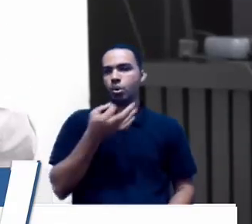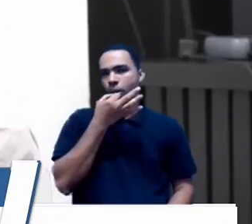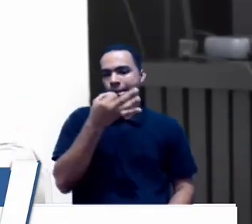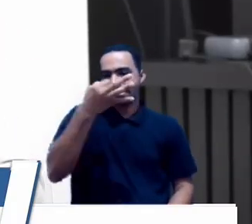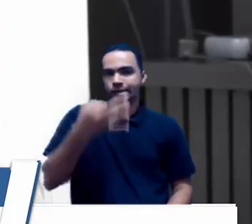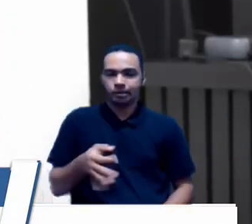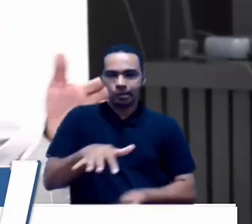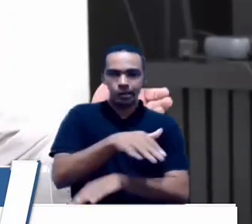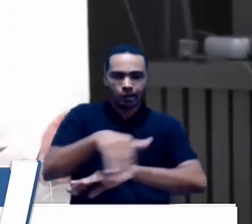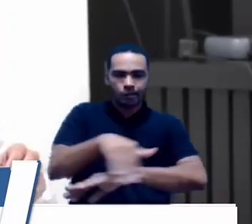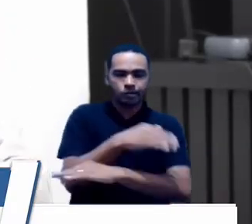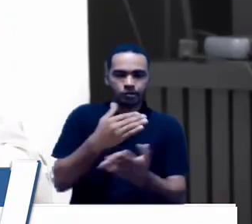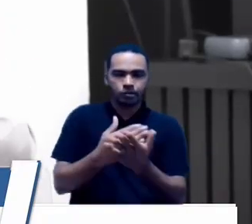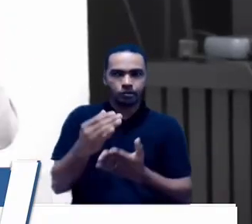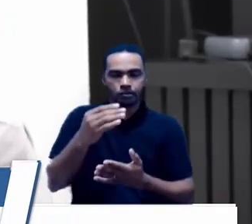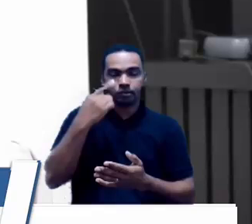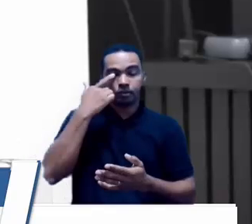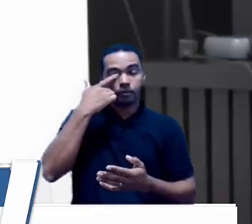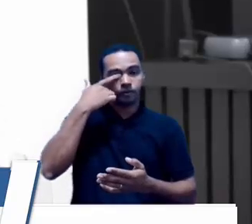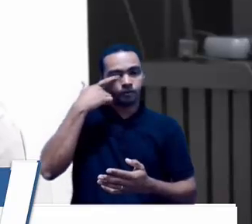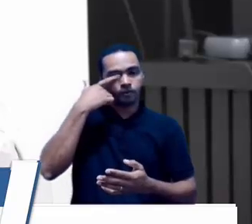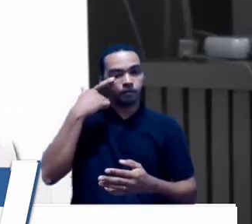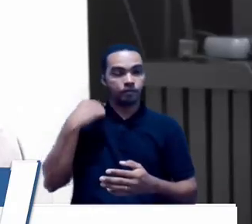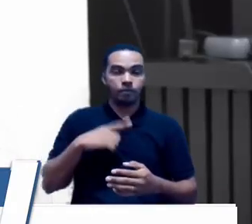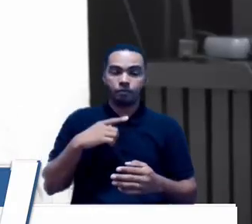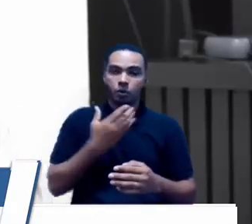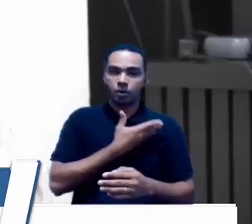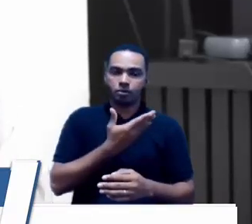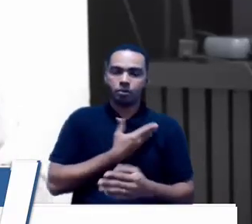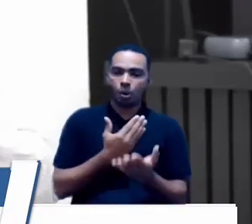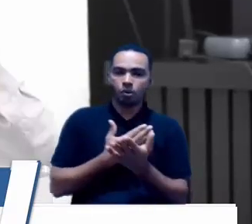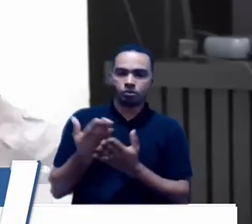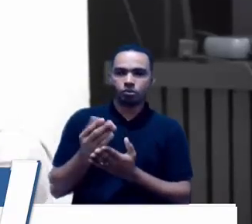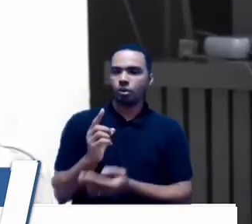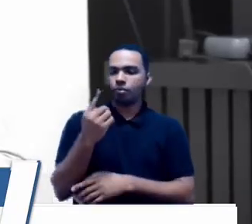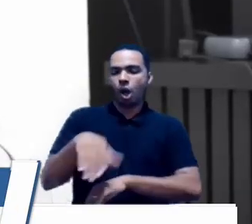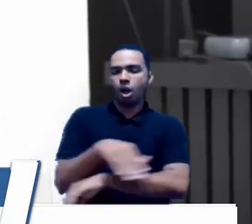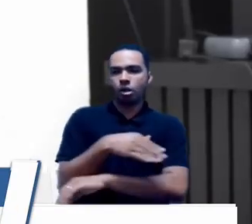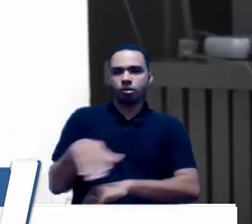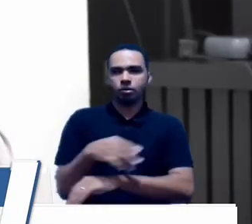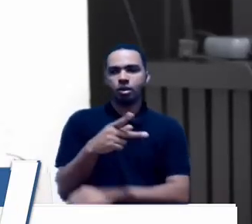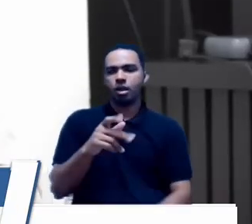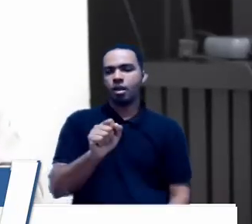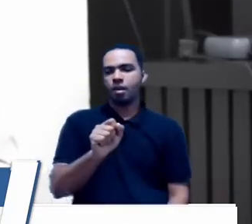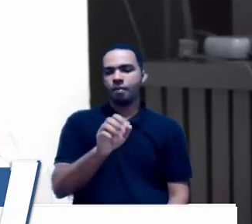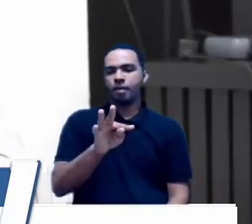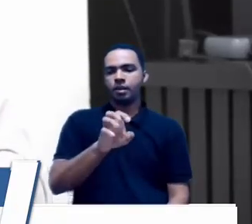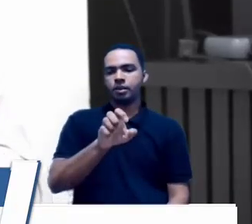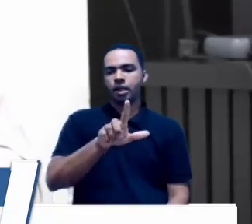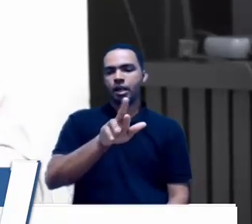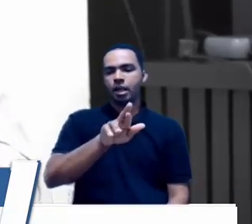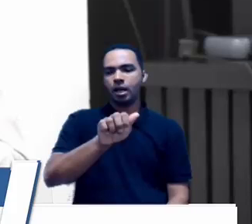ali, até tem um amigo que não tem a fábrica lá, que é o Sinésio, começa ali na primeira rua da pastelaria do Miramonte, chegou ali, virou à